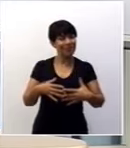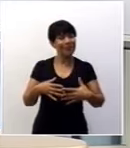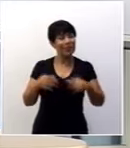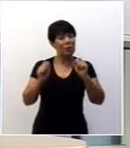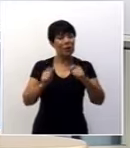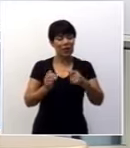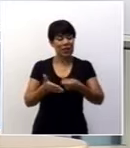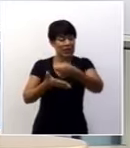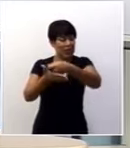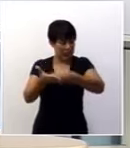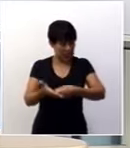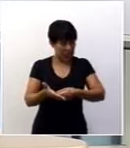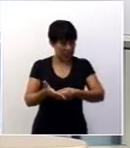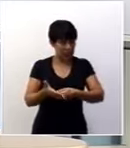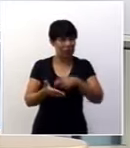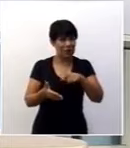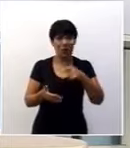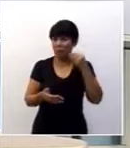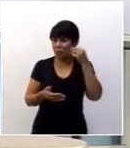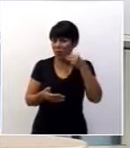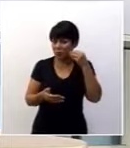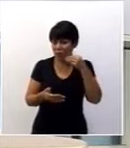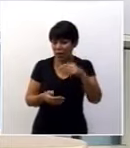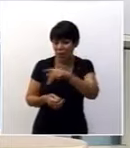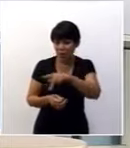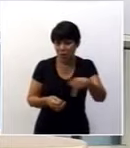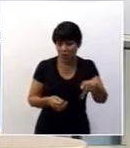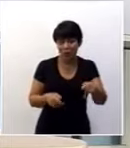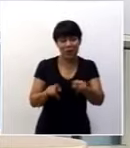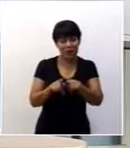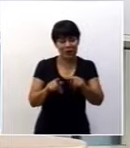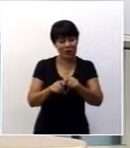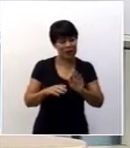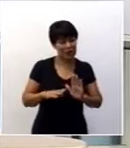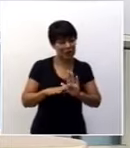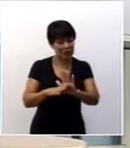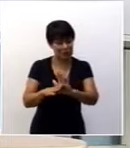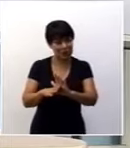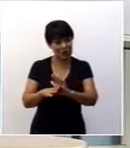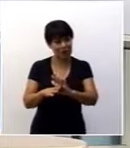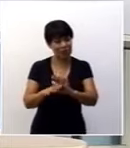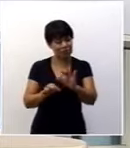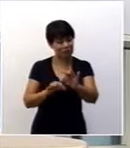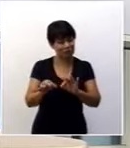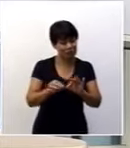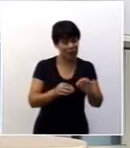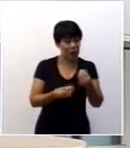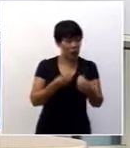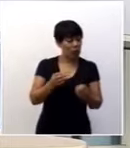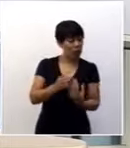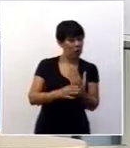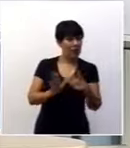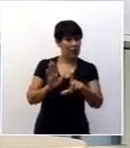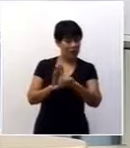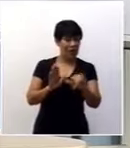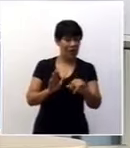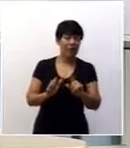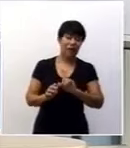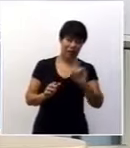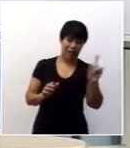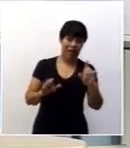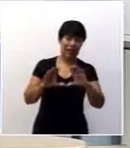né? Então, é uma oportunidade excelente para os professores trabalharem essas questões. Como se faz uma lei, tem lá na Câmara dos Deputados,